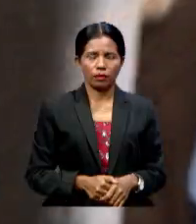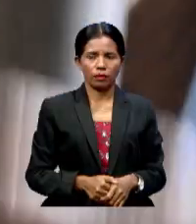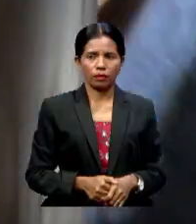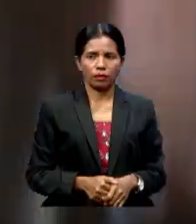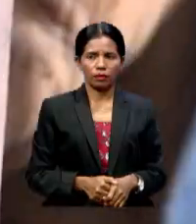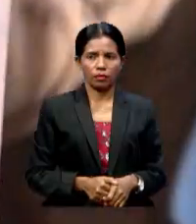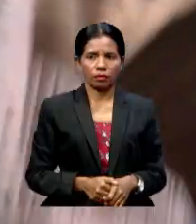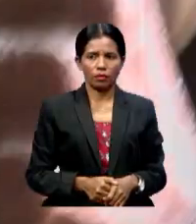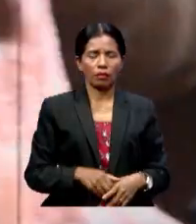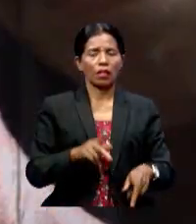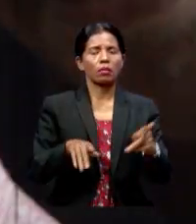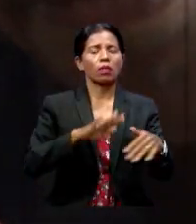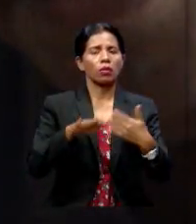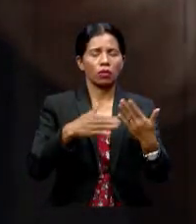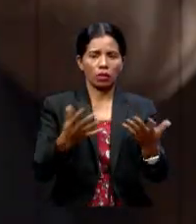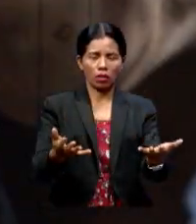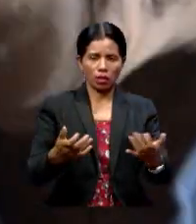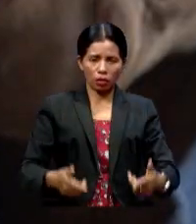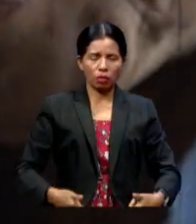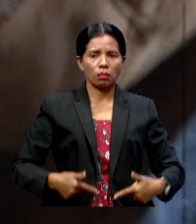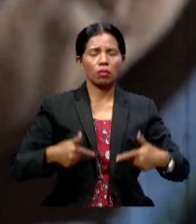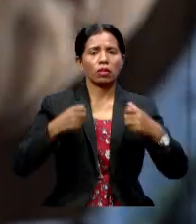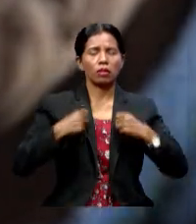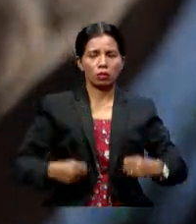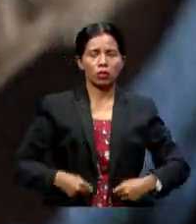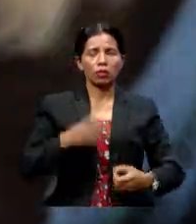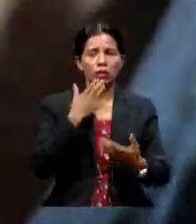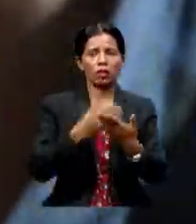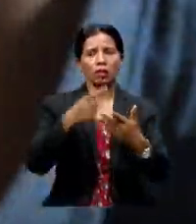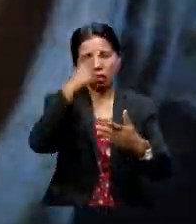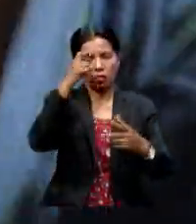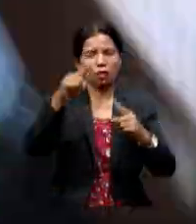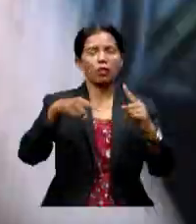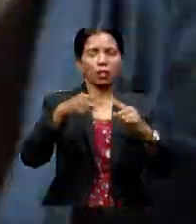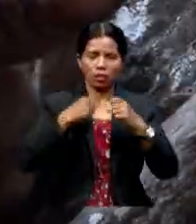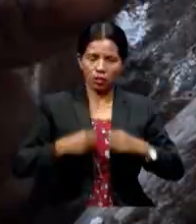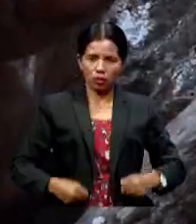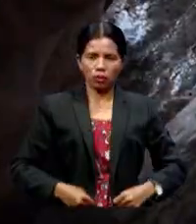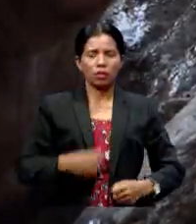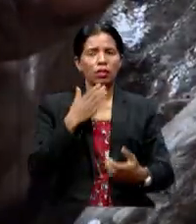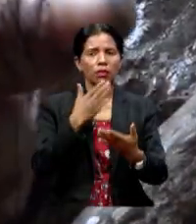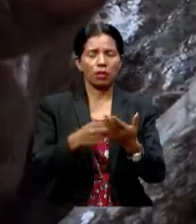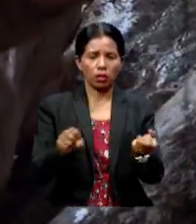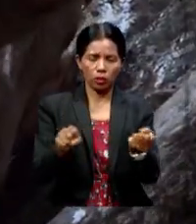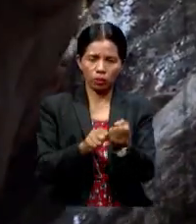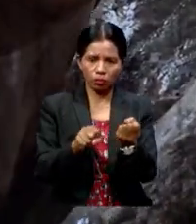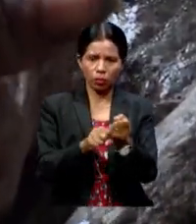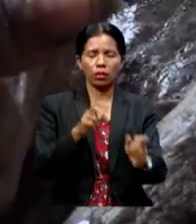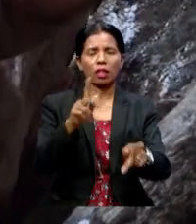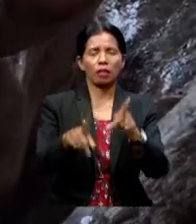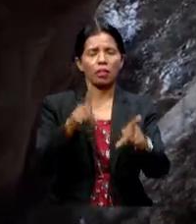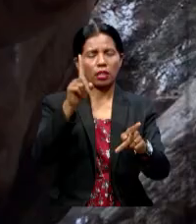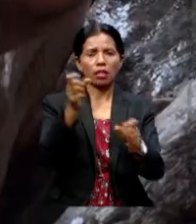É uma rotu, a cara que mores sua condição saúde dia. Tamba o enhira saúde dia, mas bele suporta a maíra, o dia